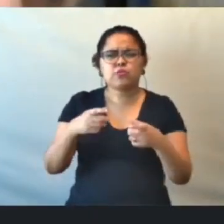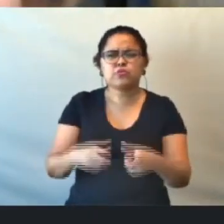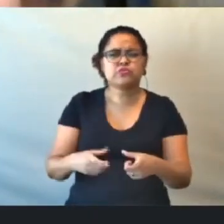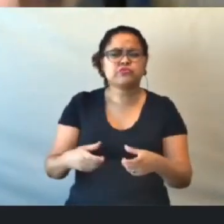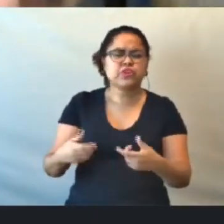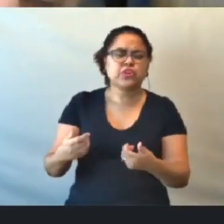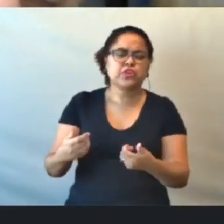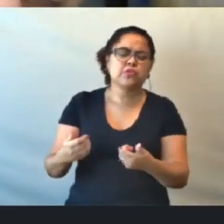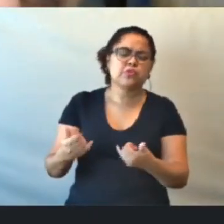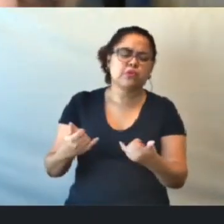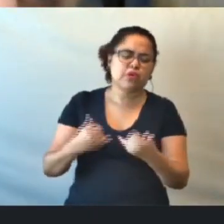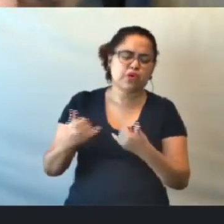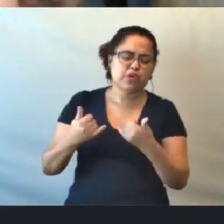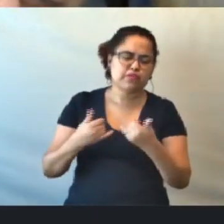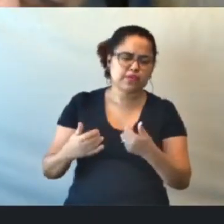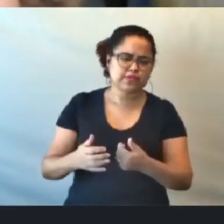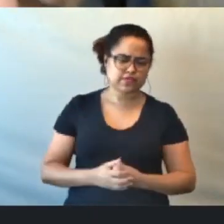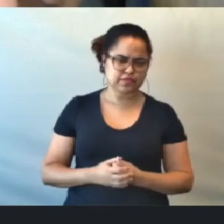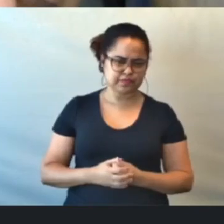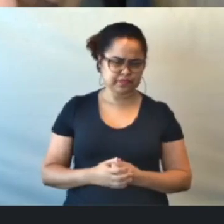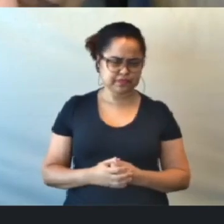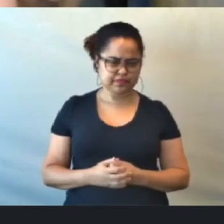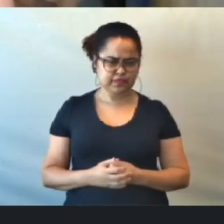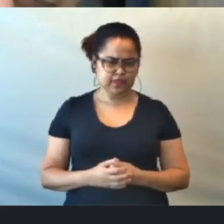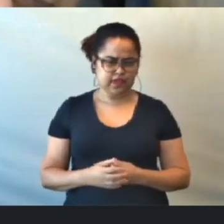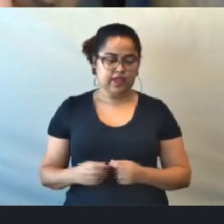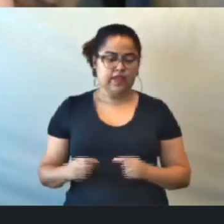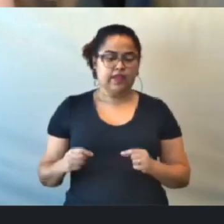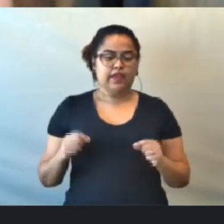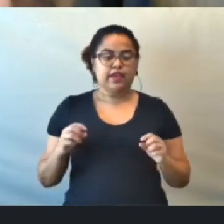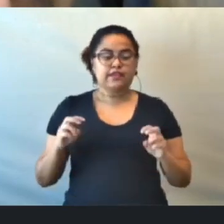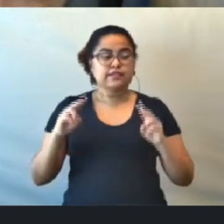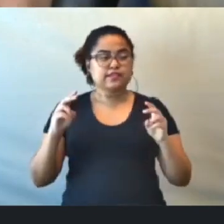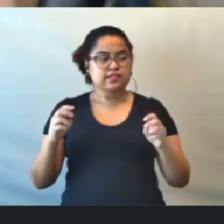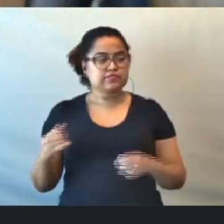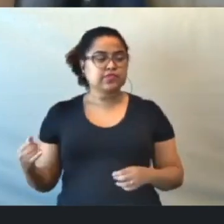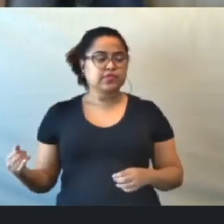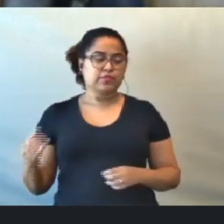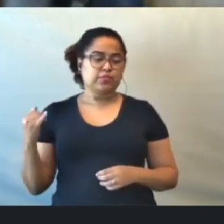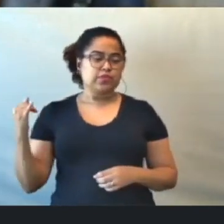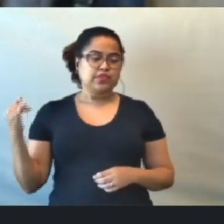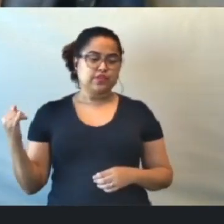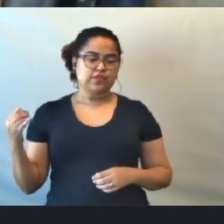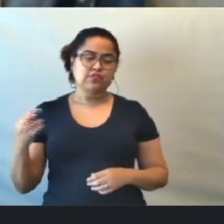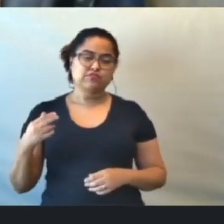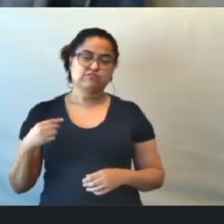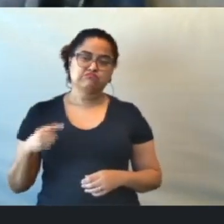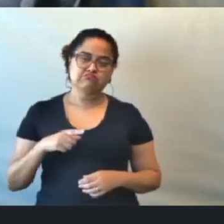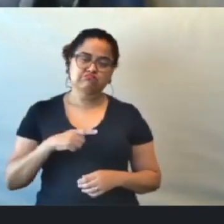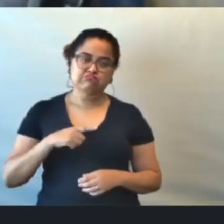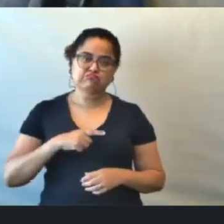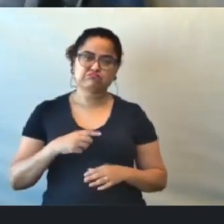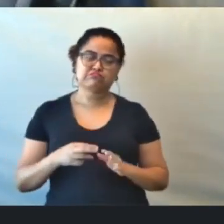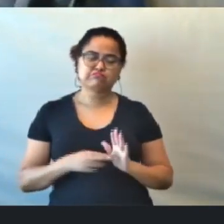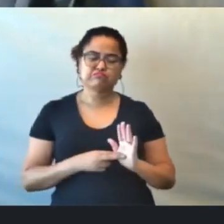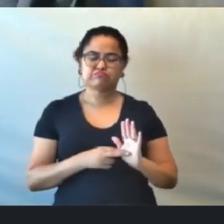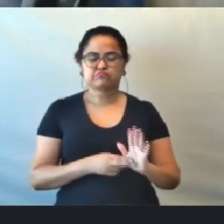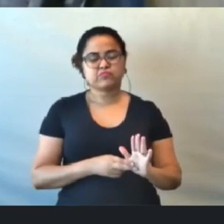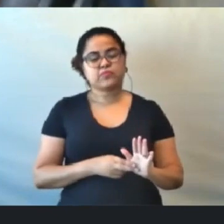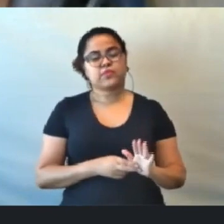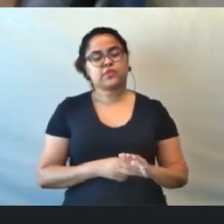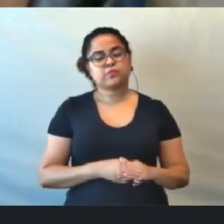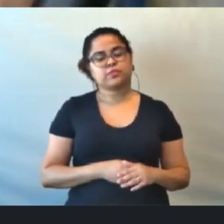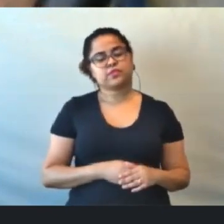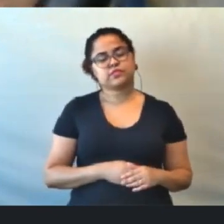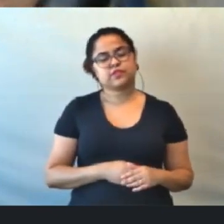Essa questão ela é importante. Nós temos uma recomendação no relatório também, que não se refere